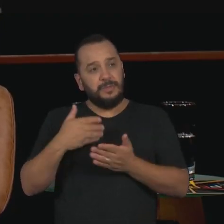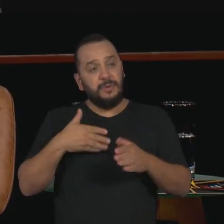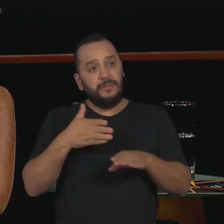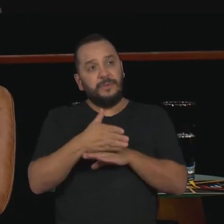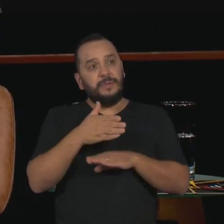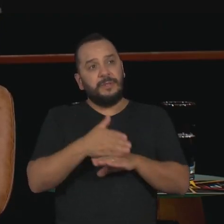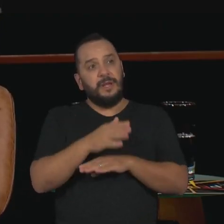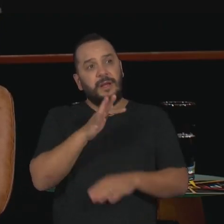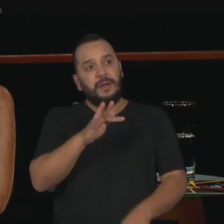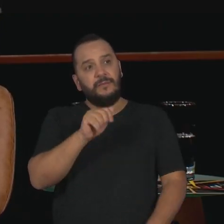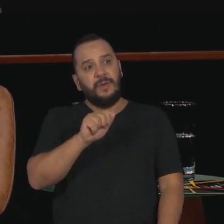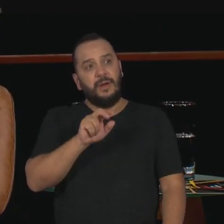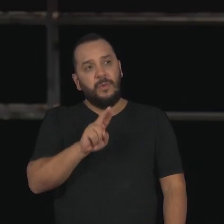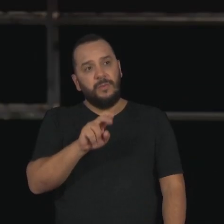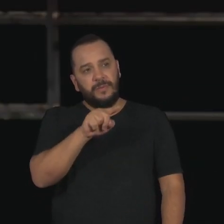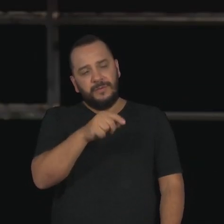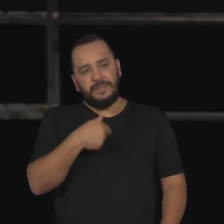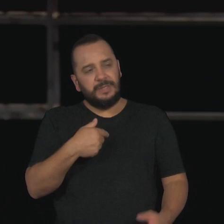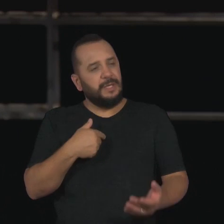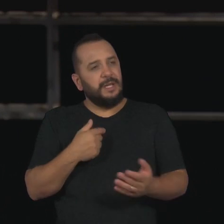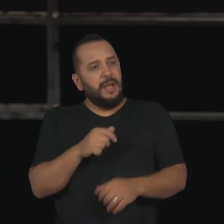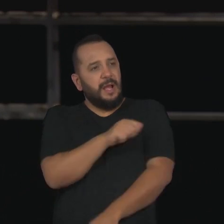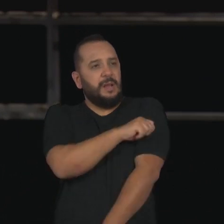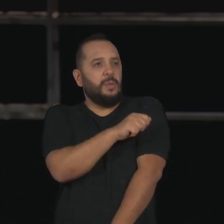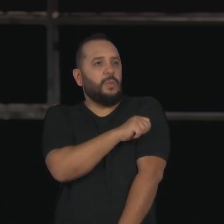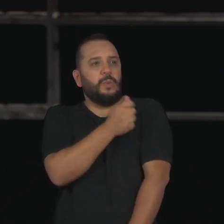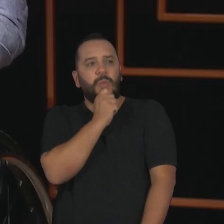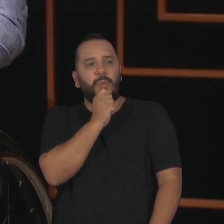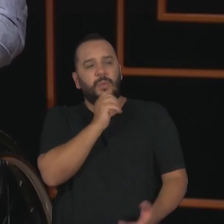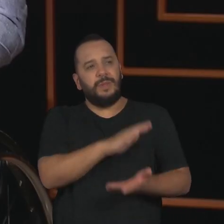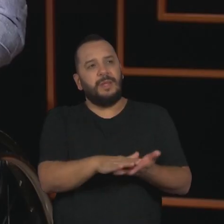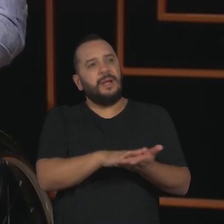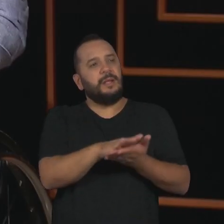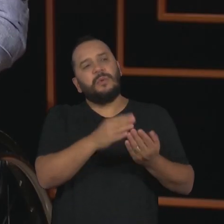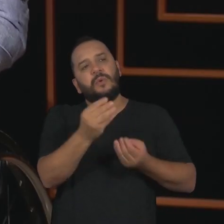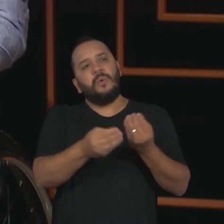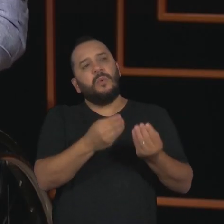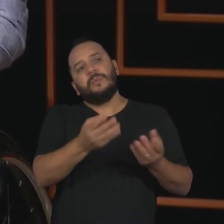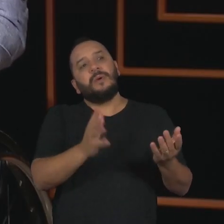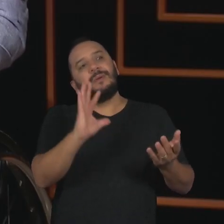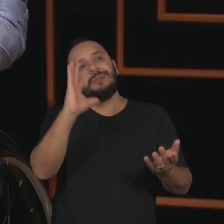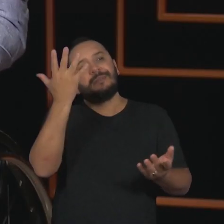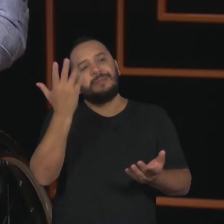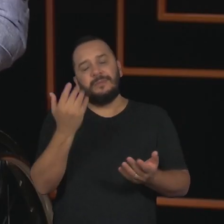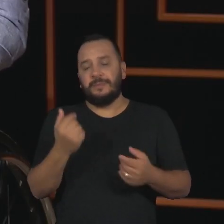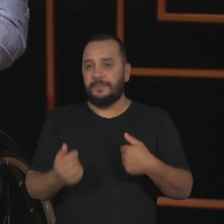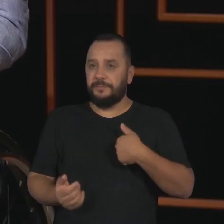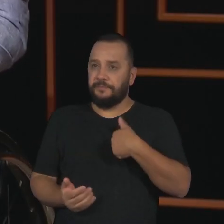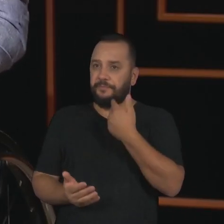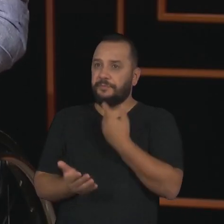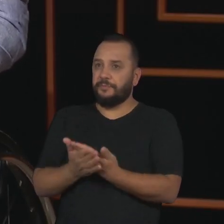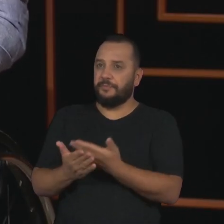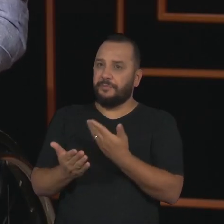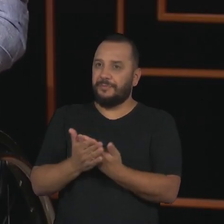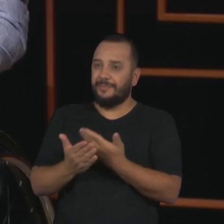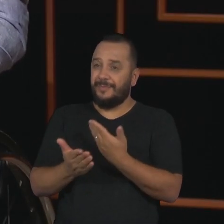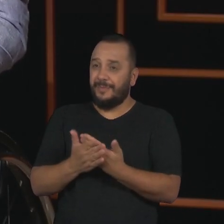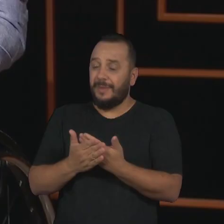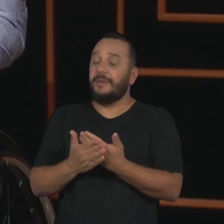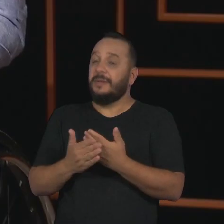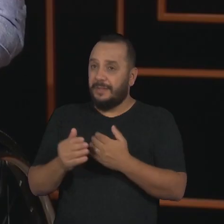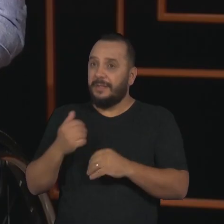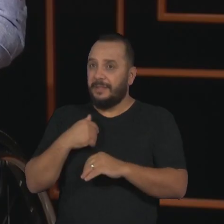fosse aluno da FAU, né? Isso. Como é que era isso? Bom, eu estudava, eu fiz ciências sociais